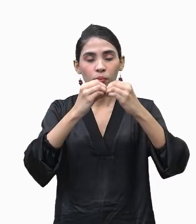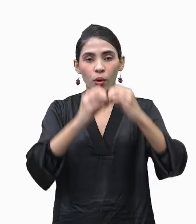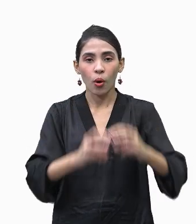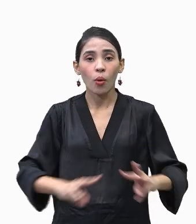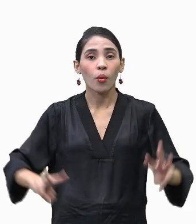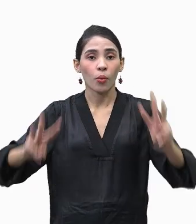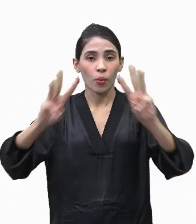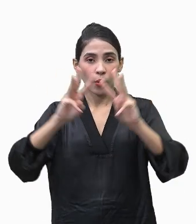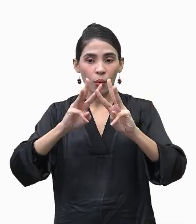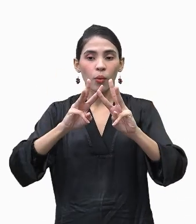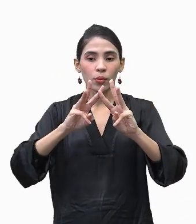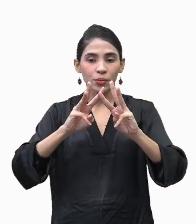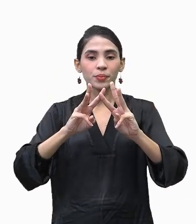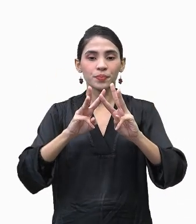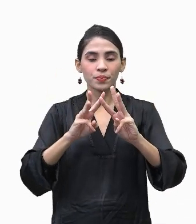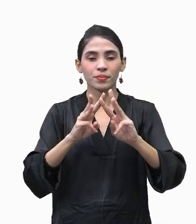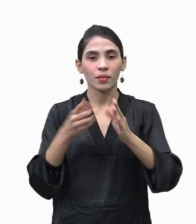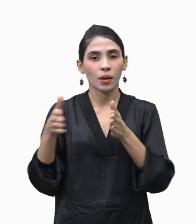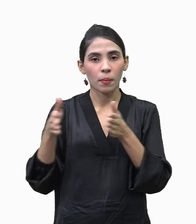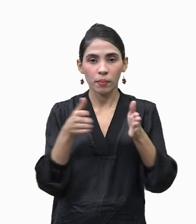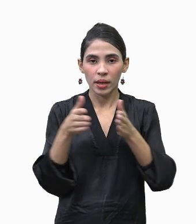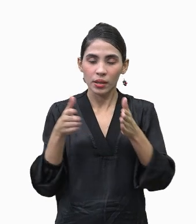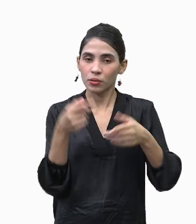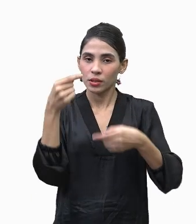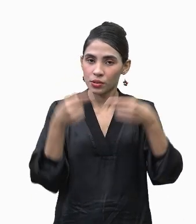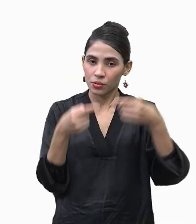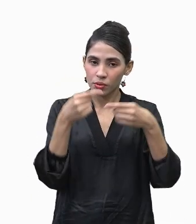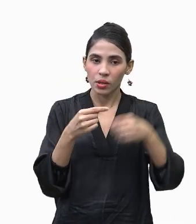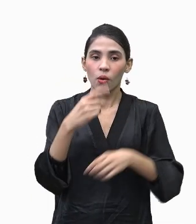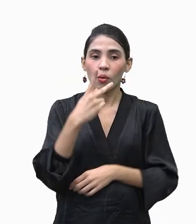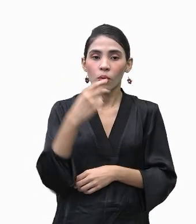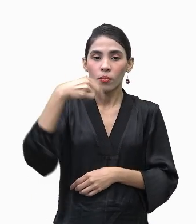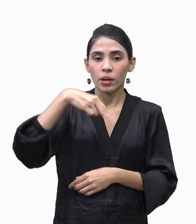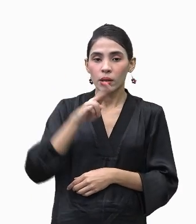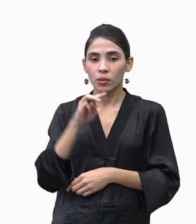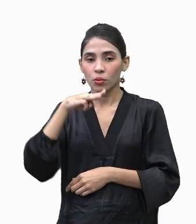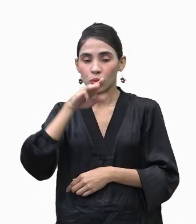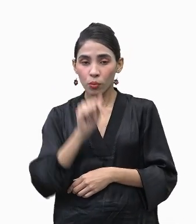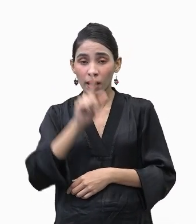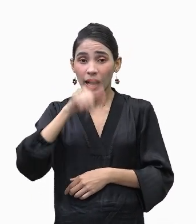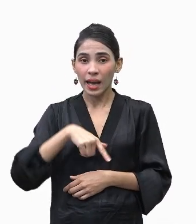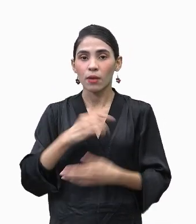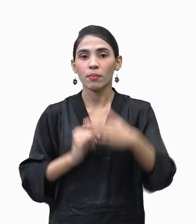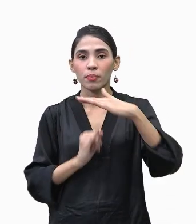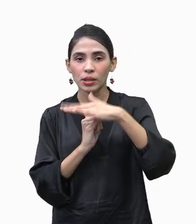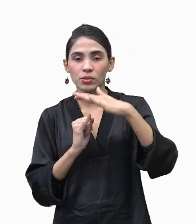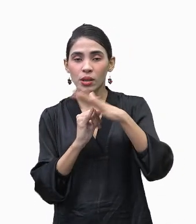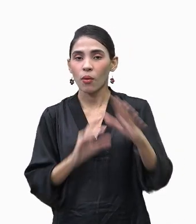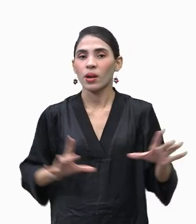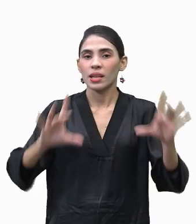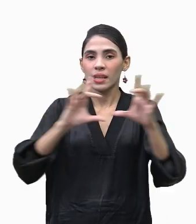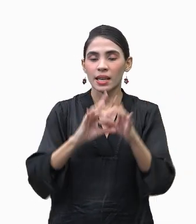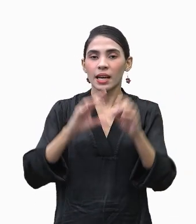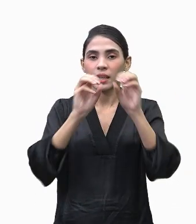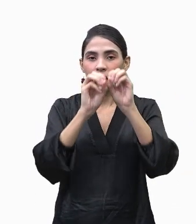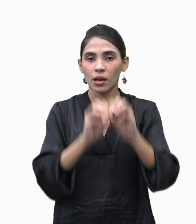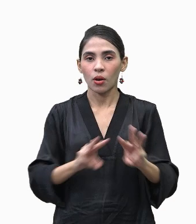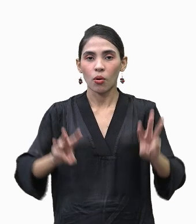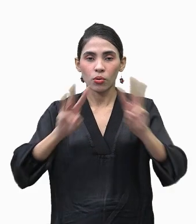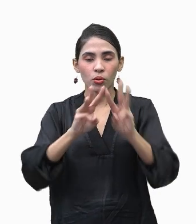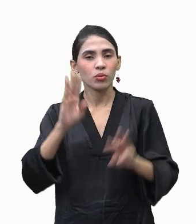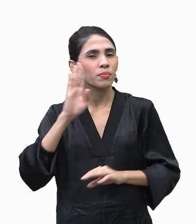durante a conferência, né? O PNUMA, ele é uma entidade lá ligada à ONU, né? Principal